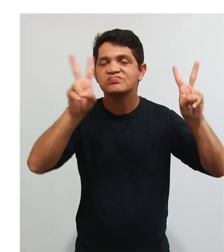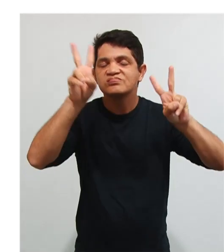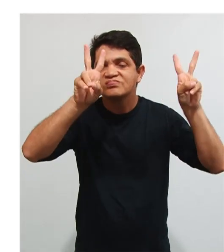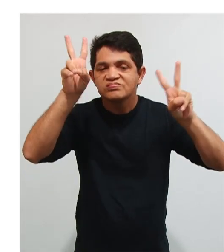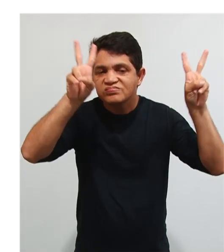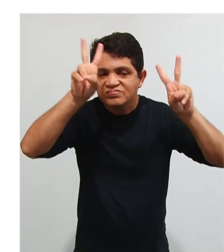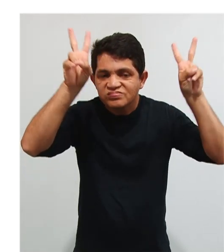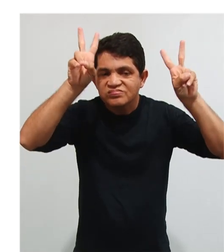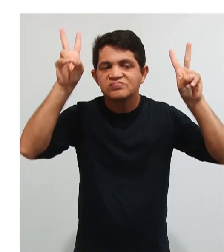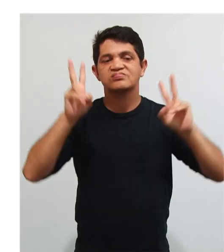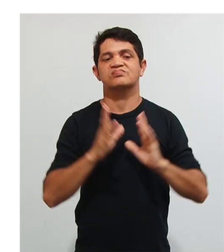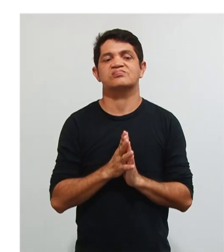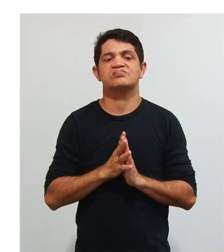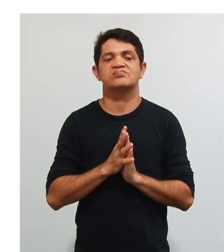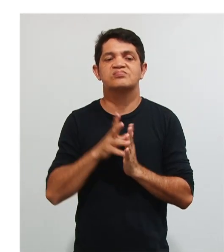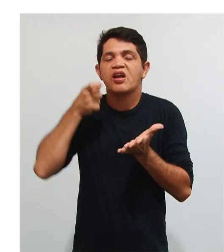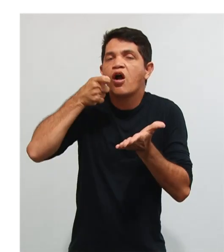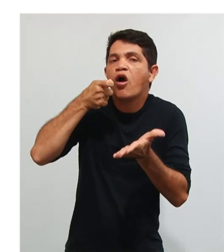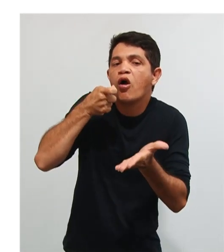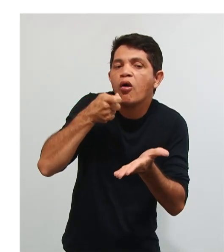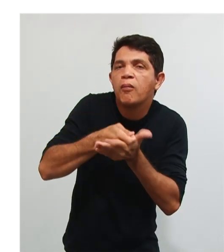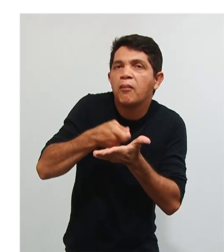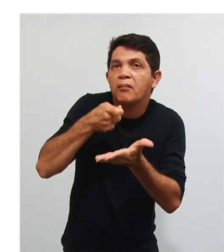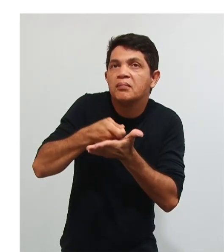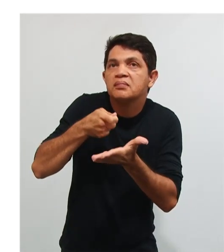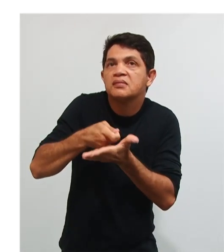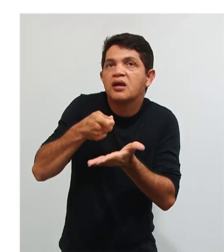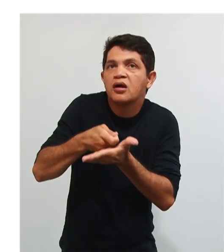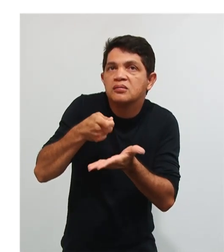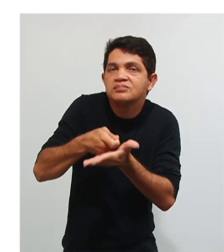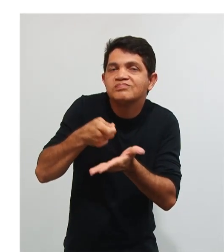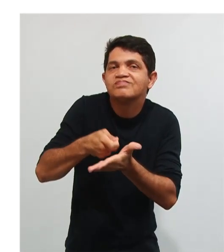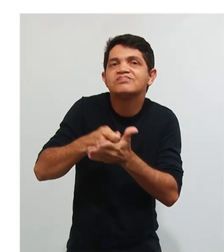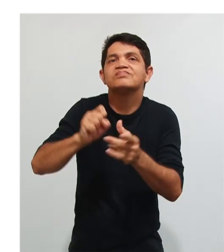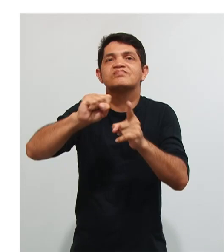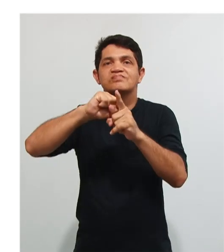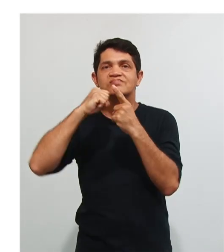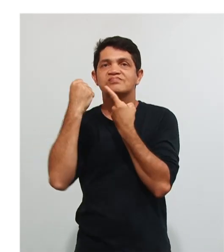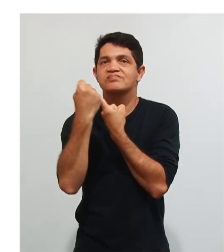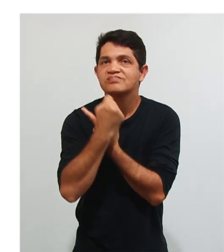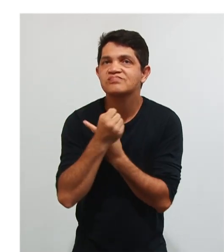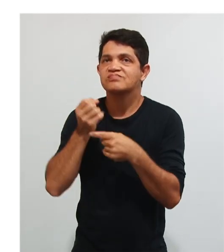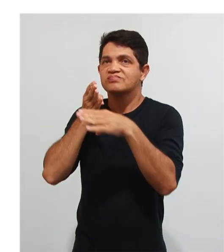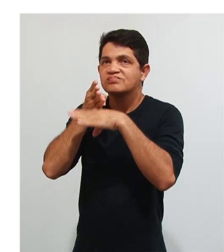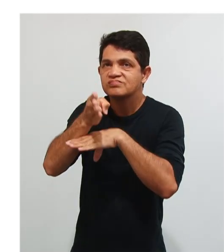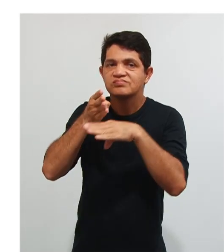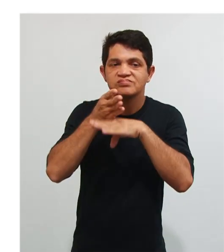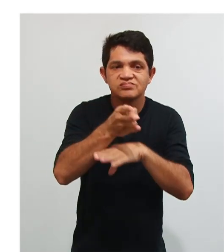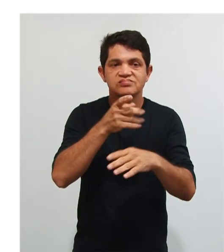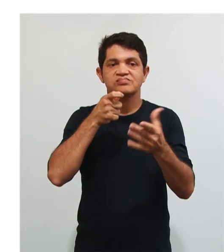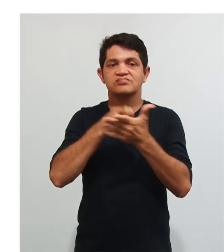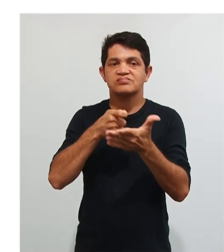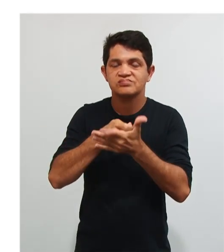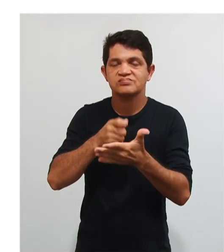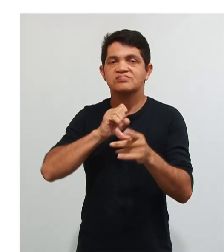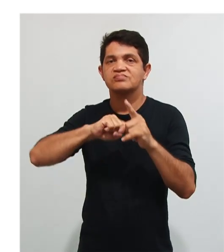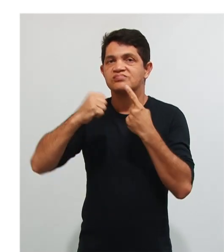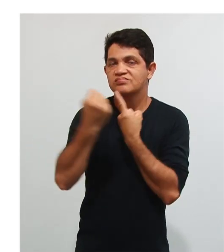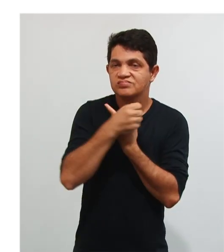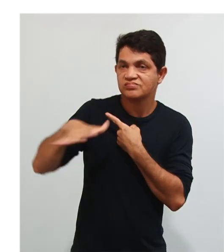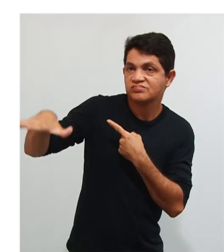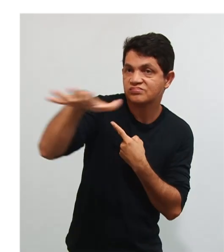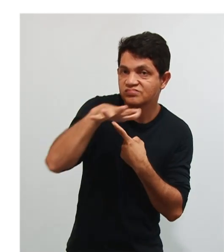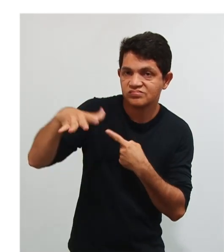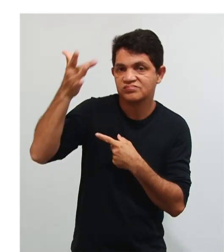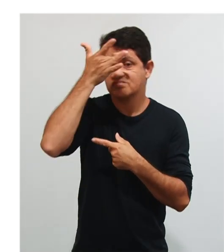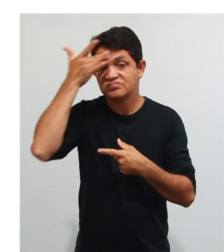os valores que essa organização ela perpassa para os seus colaboradores e para a sociedade.